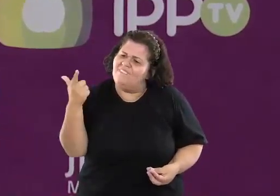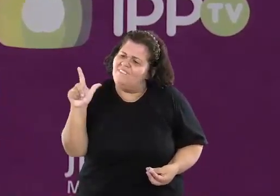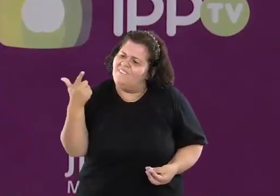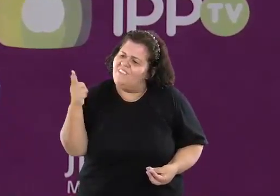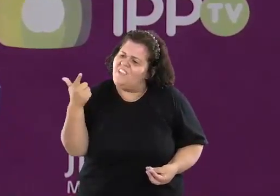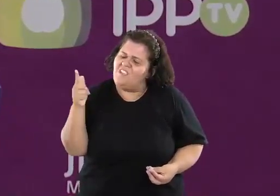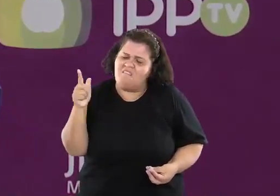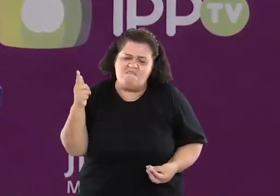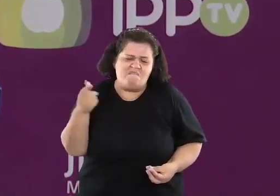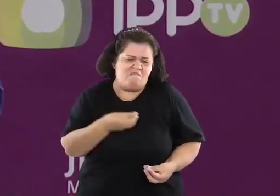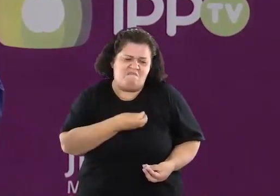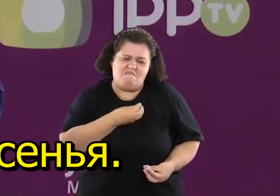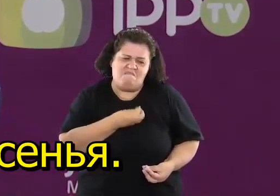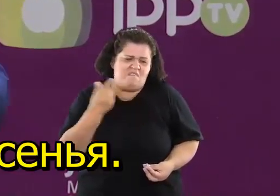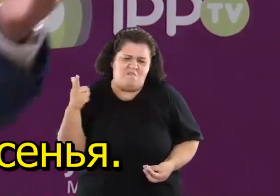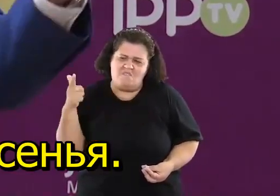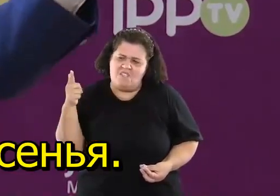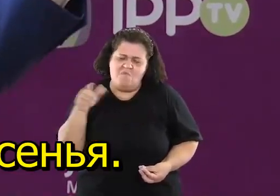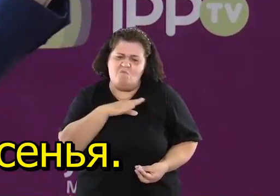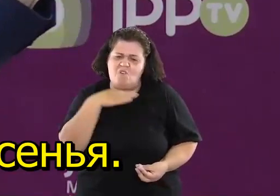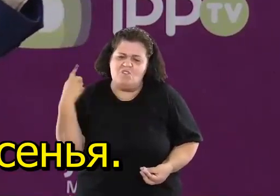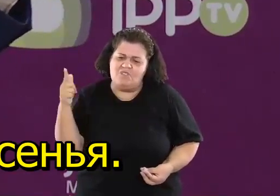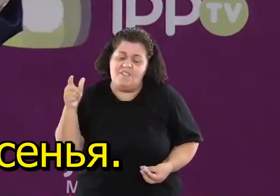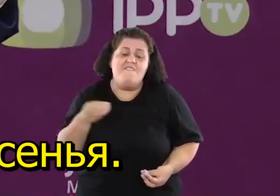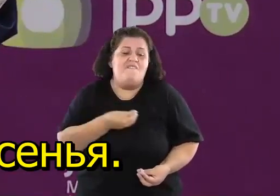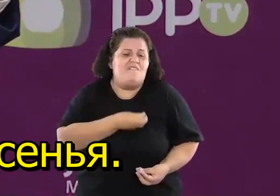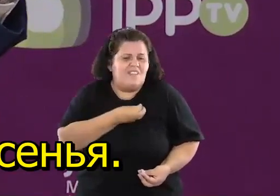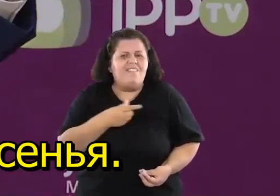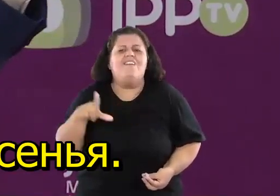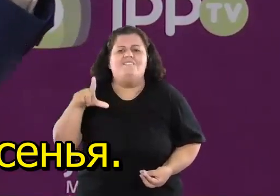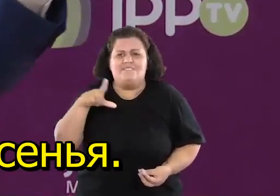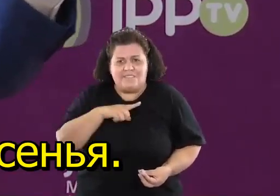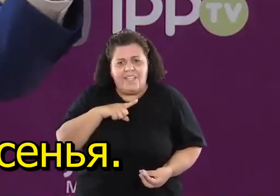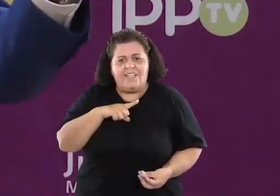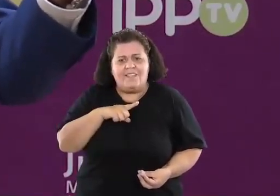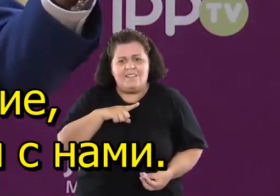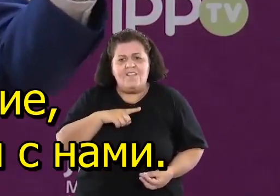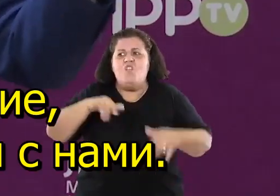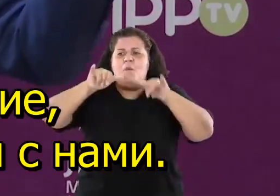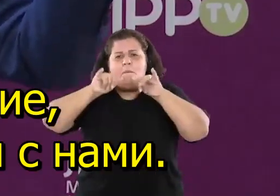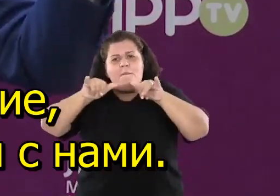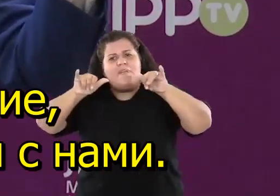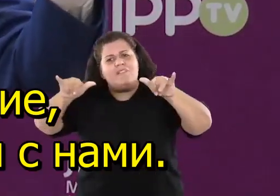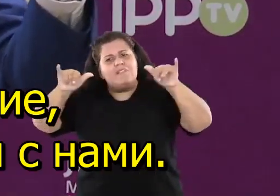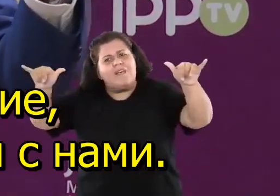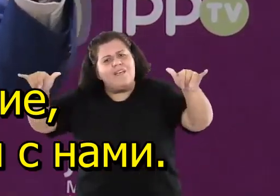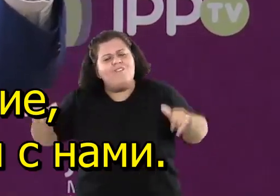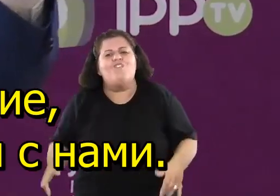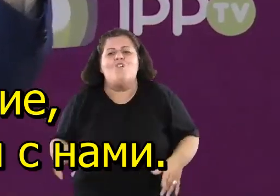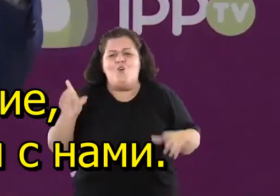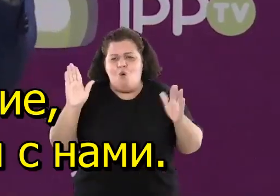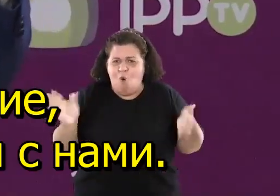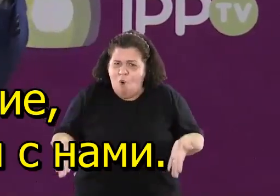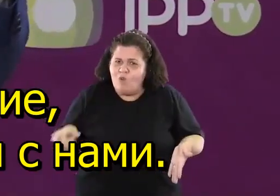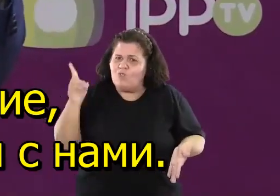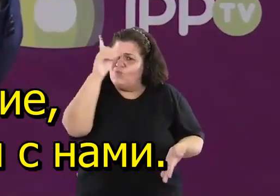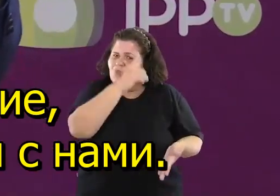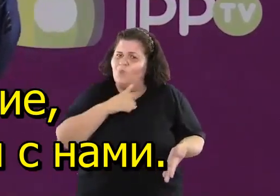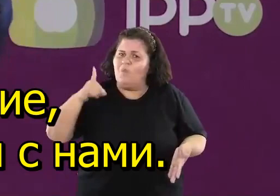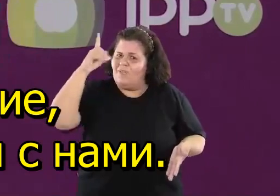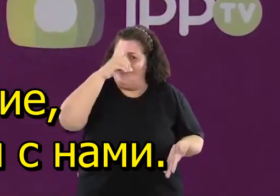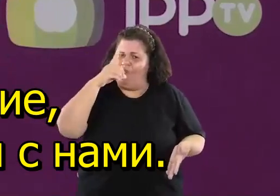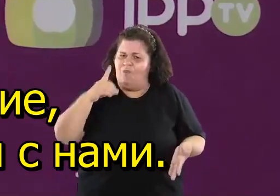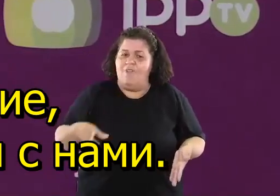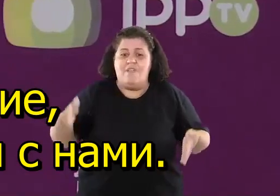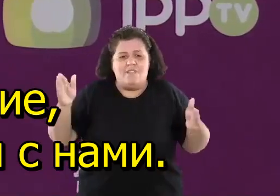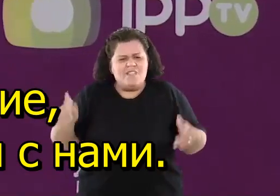a última palavra. Essa é a grande mensagem do domingo. Esta é a grande mensagem: que Jesus venceu a morte